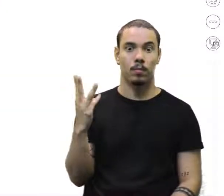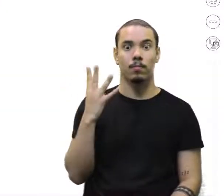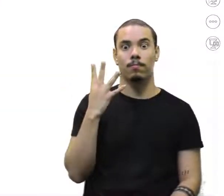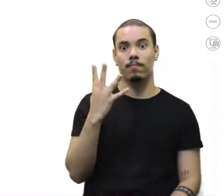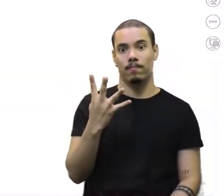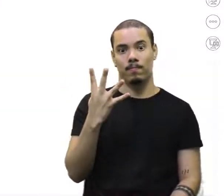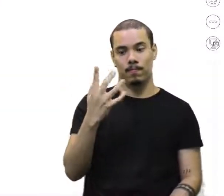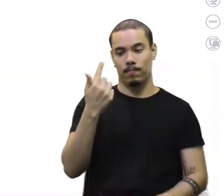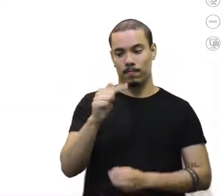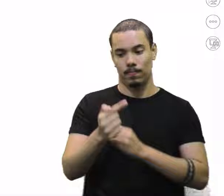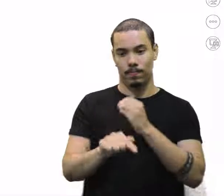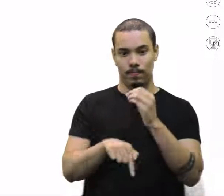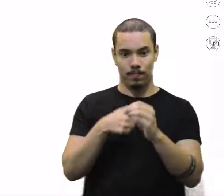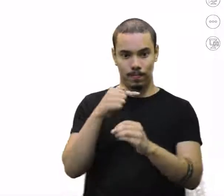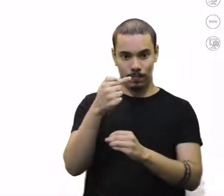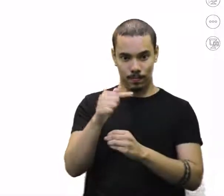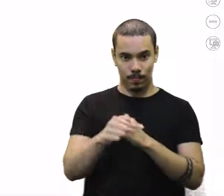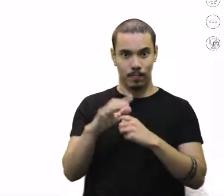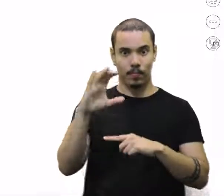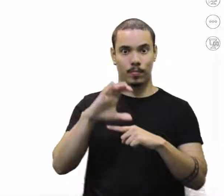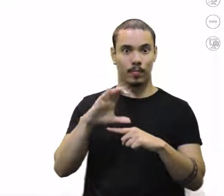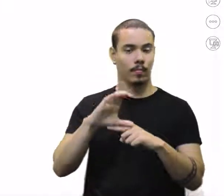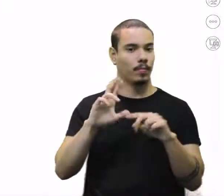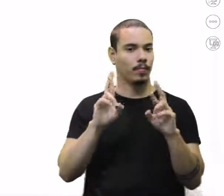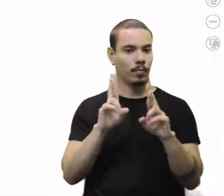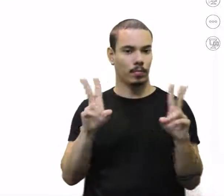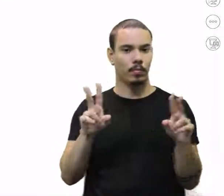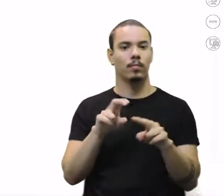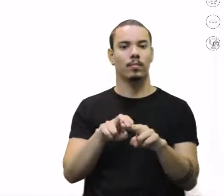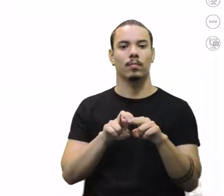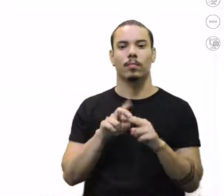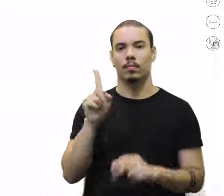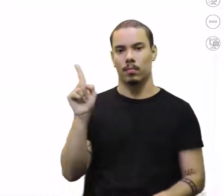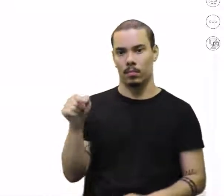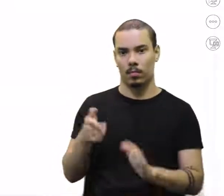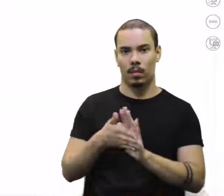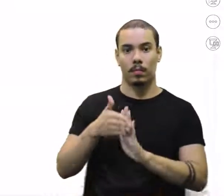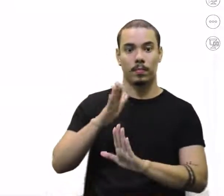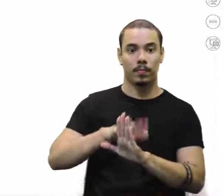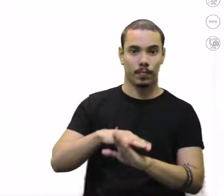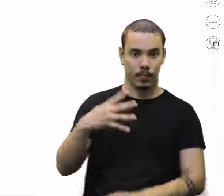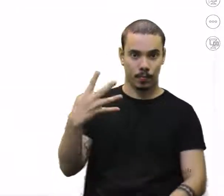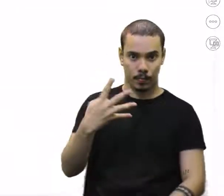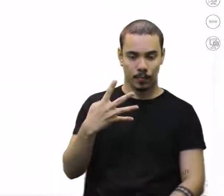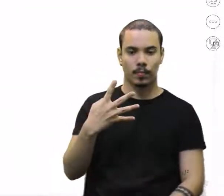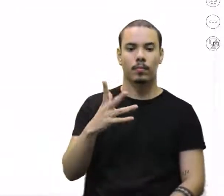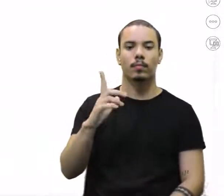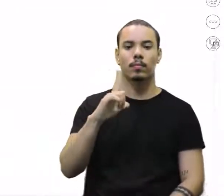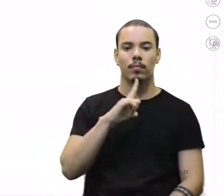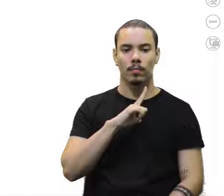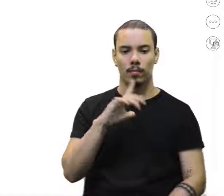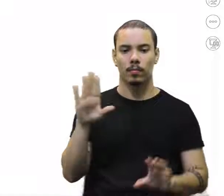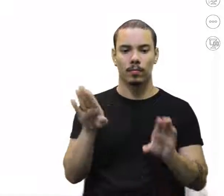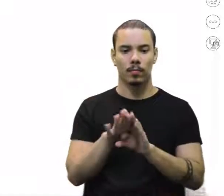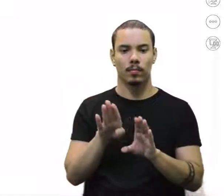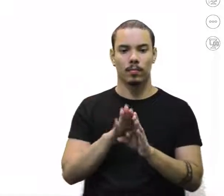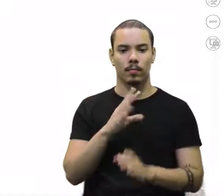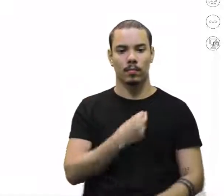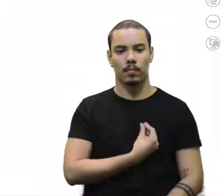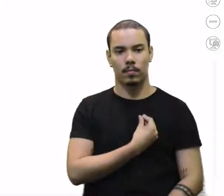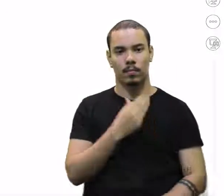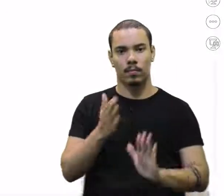4 átomos de carbono diferentes, por isso que ele é quaternário. Nós também temos a presença de